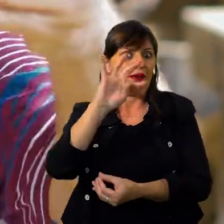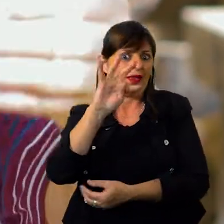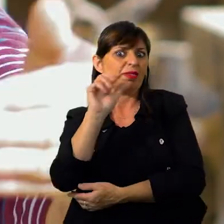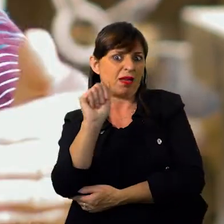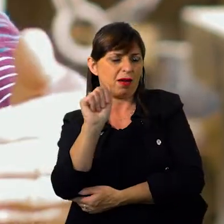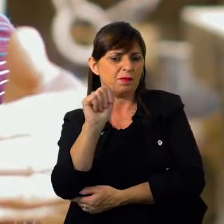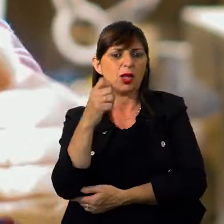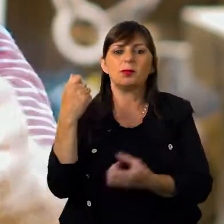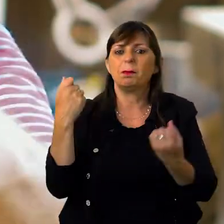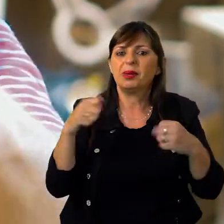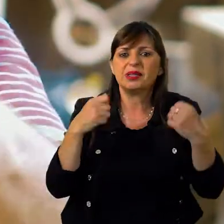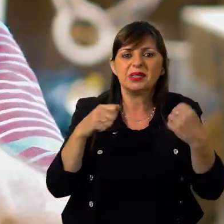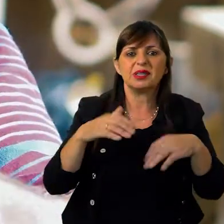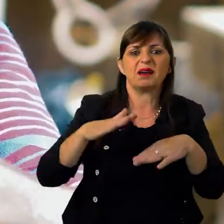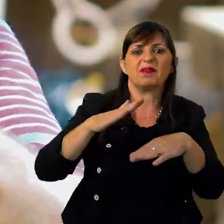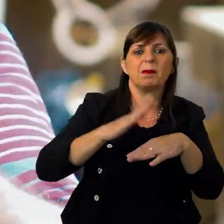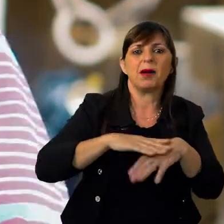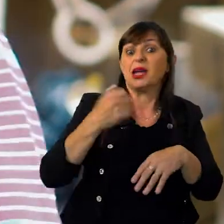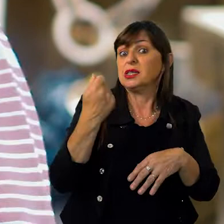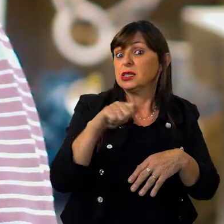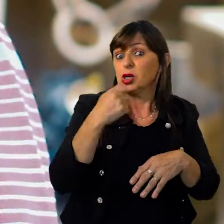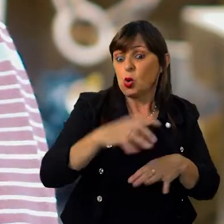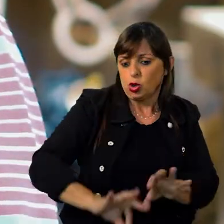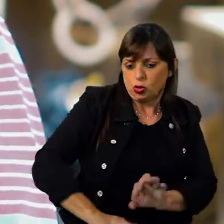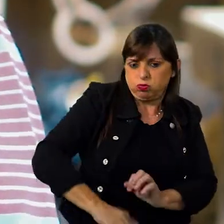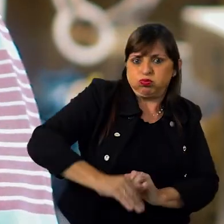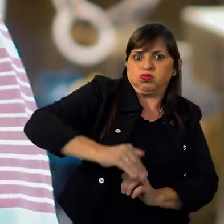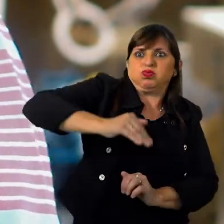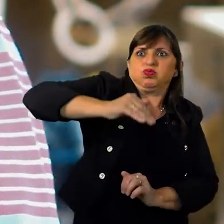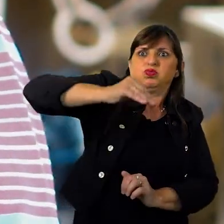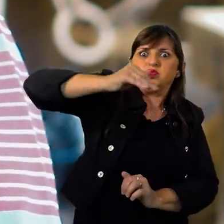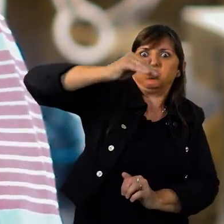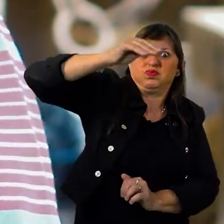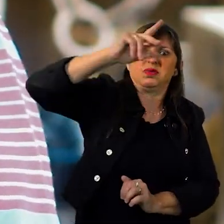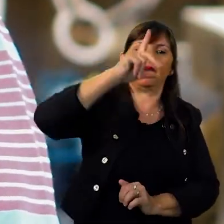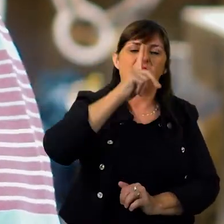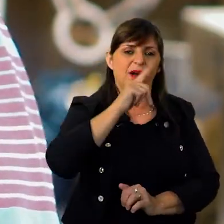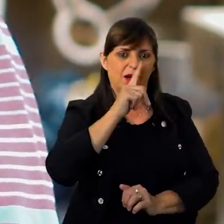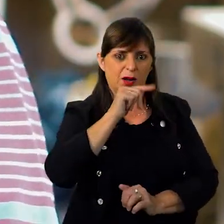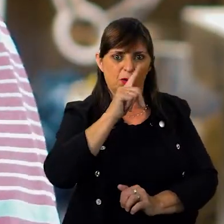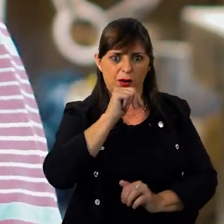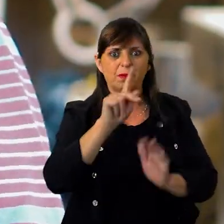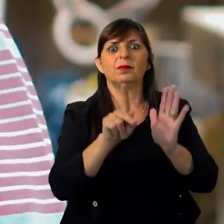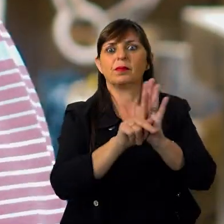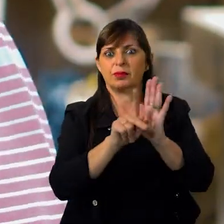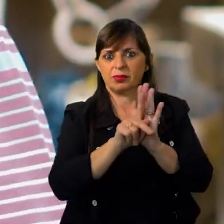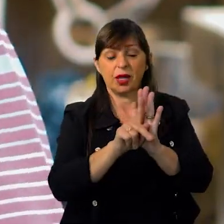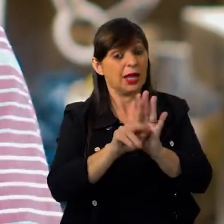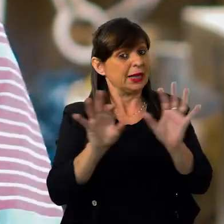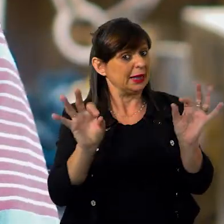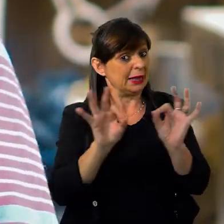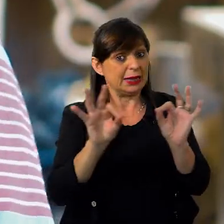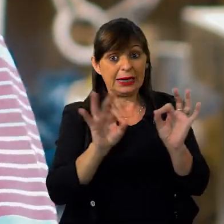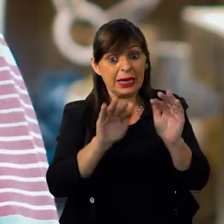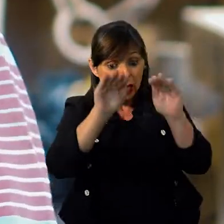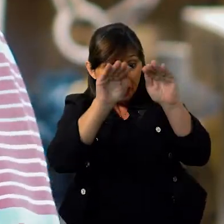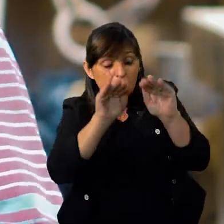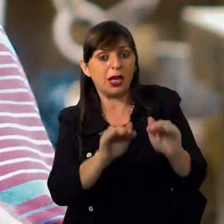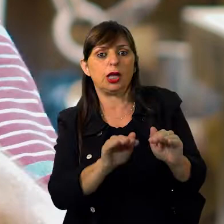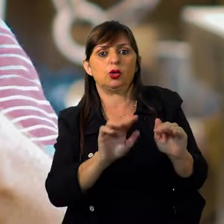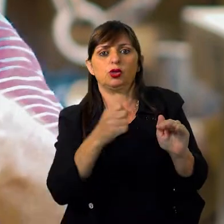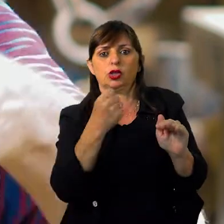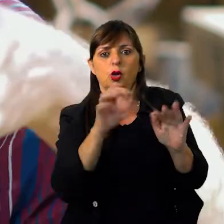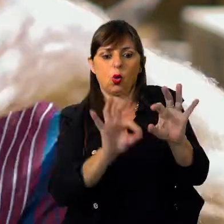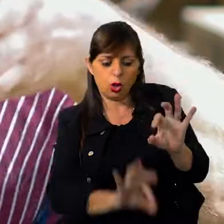acontecendo no decorrer do processo então isso acontecia muito aqui então como nós precisávamos de mais de oito metros em